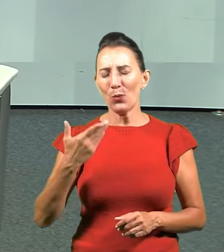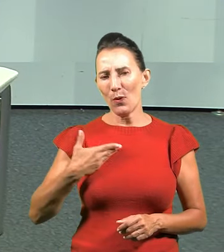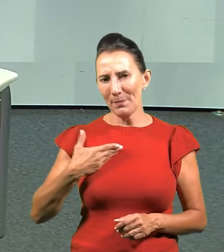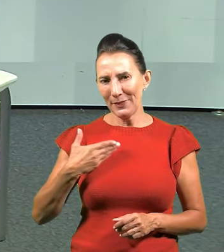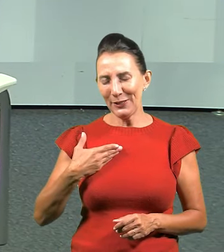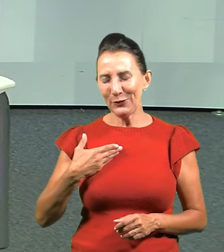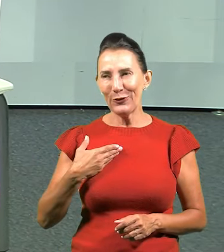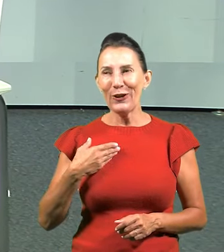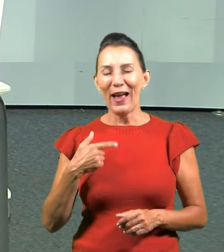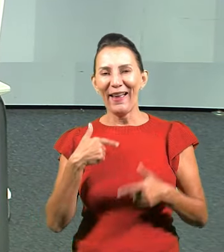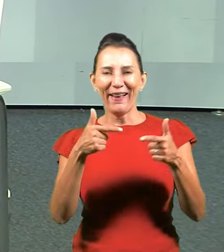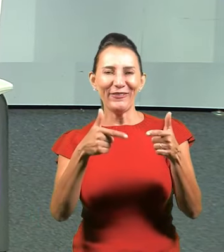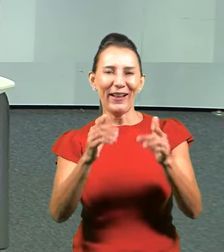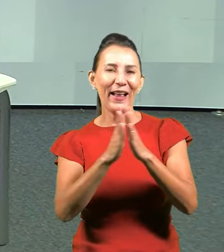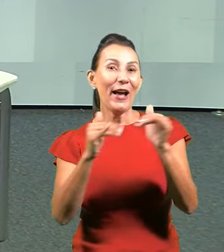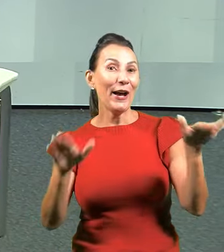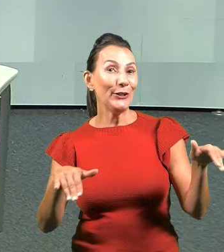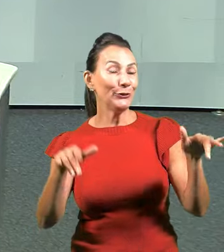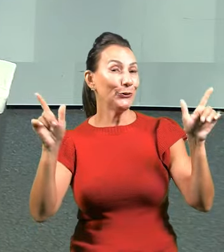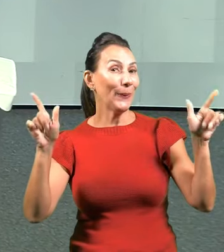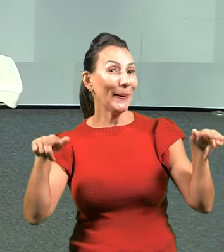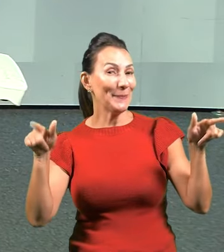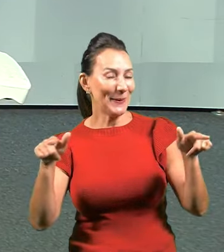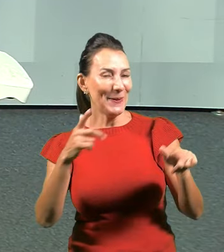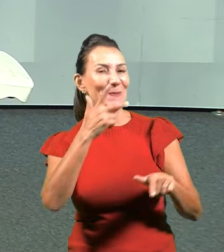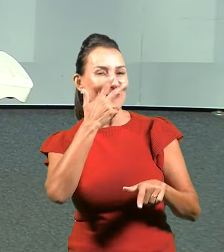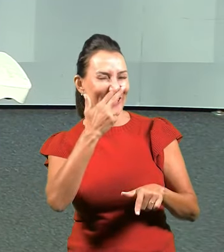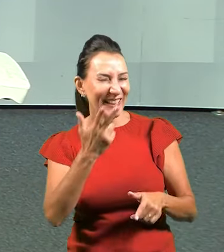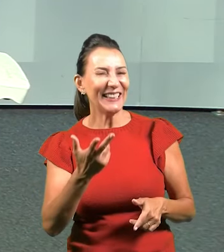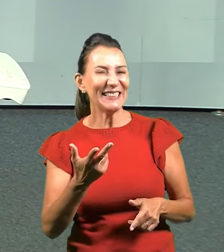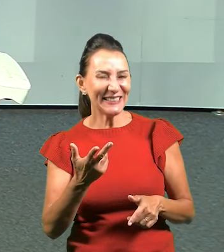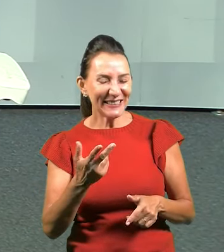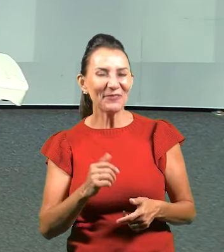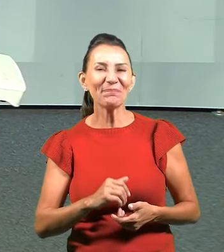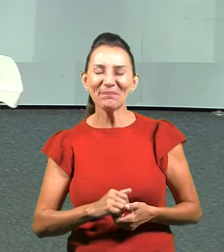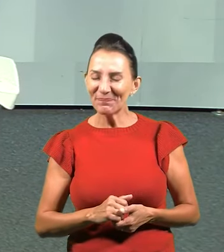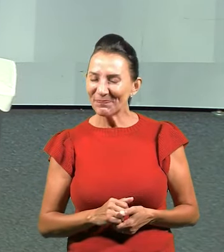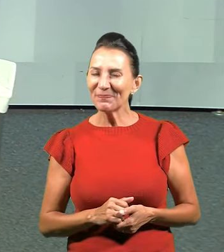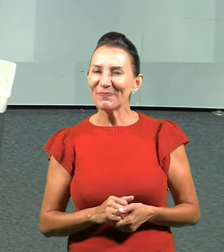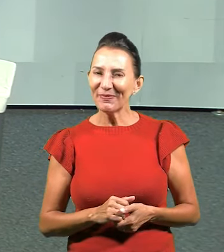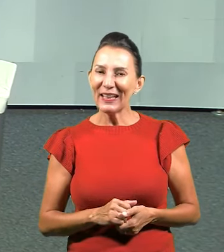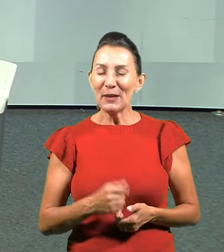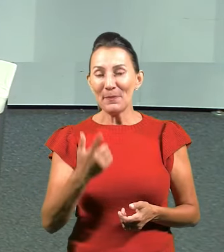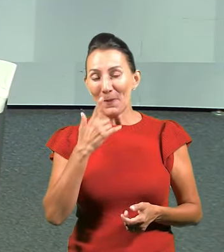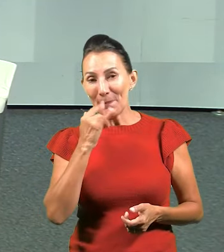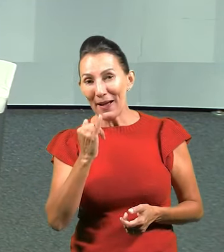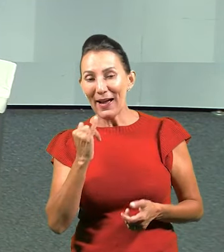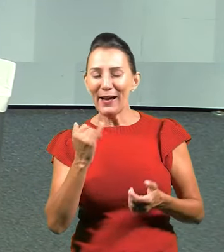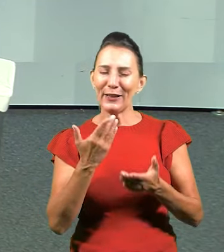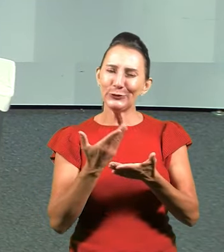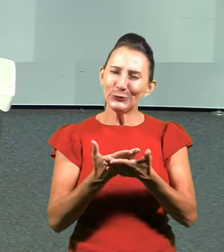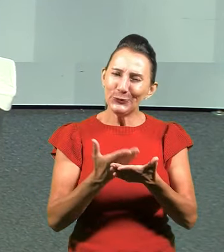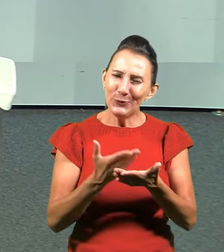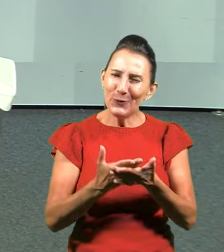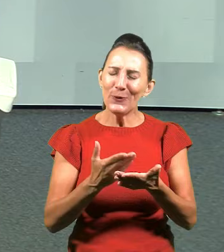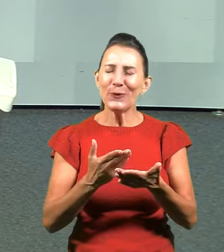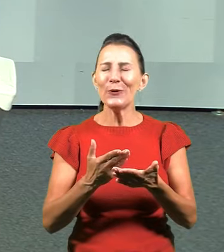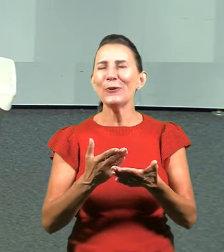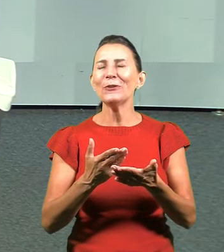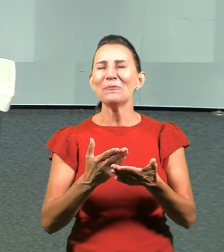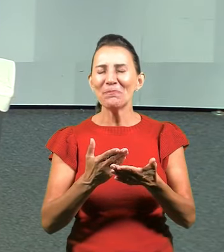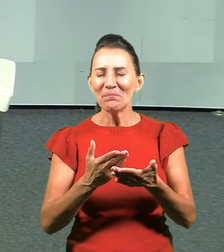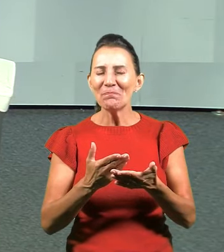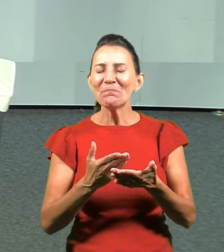que é anjo Gabriel, que trouxe ele para a igreja 30 anos atrás. Desde então, meu pai estudou, foi consagrado a